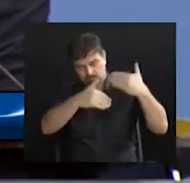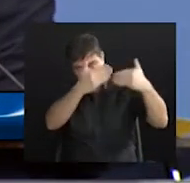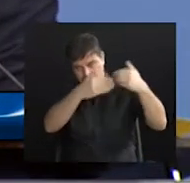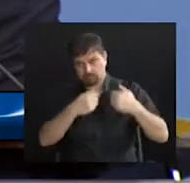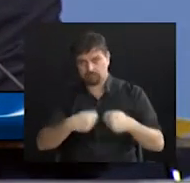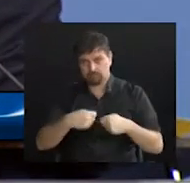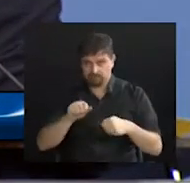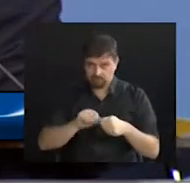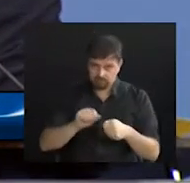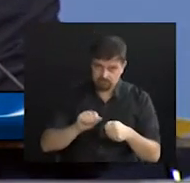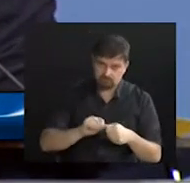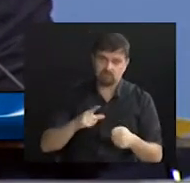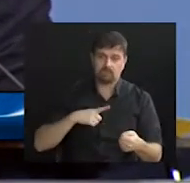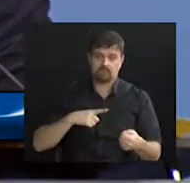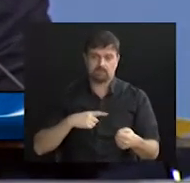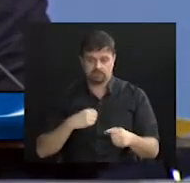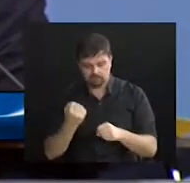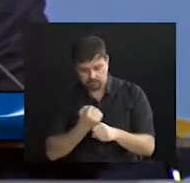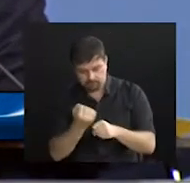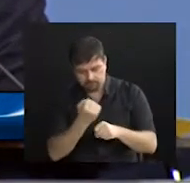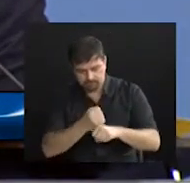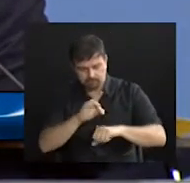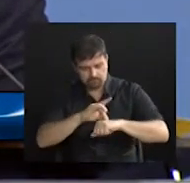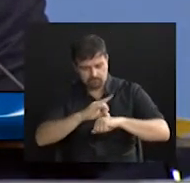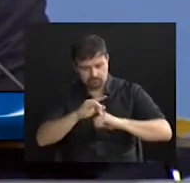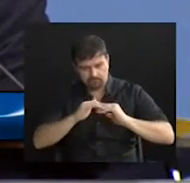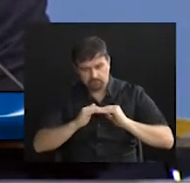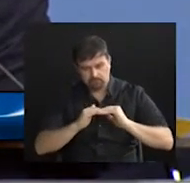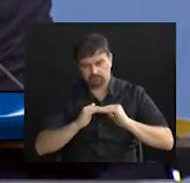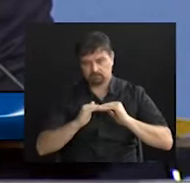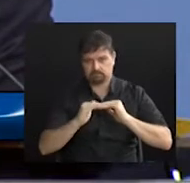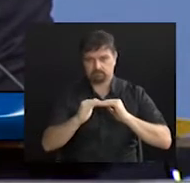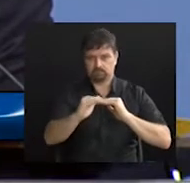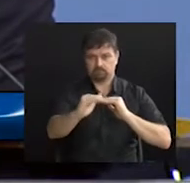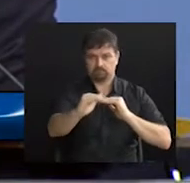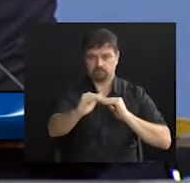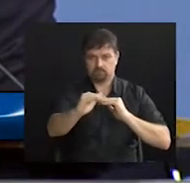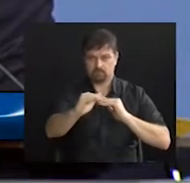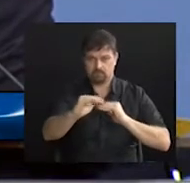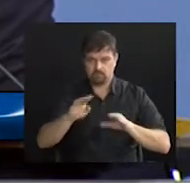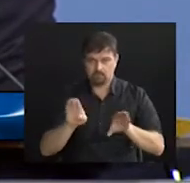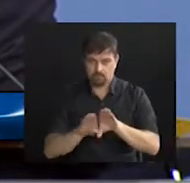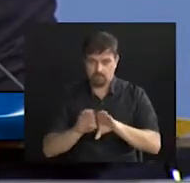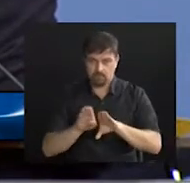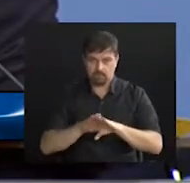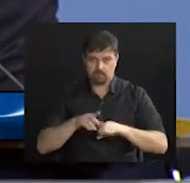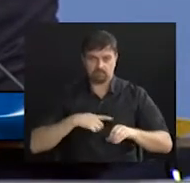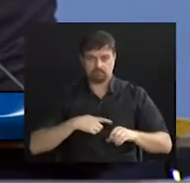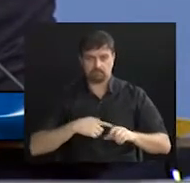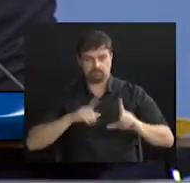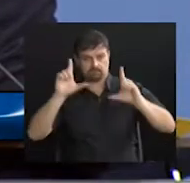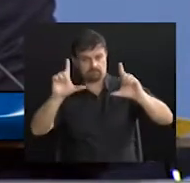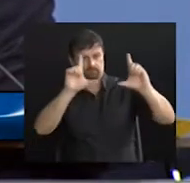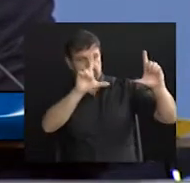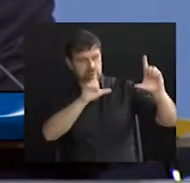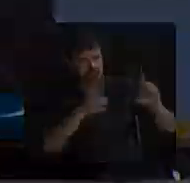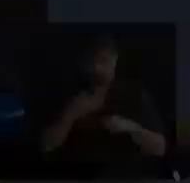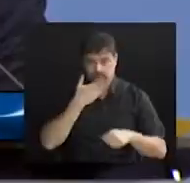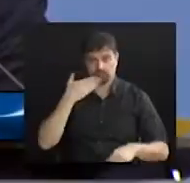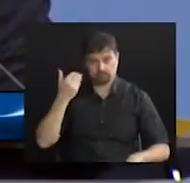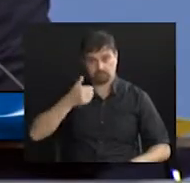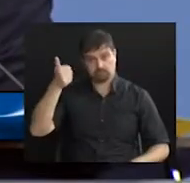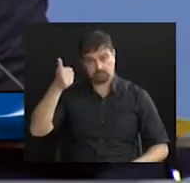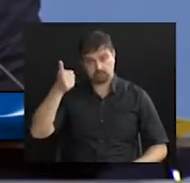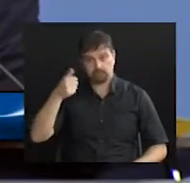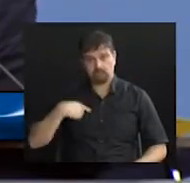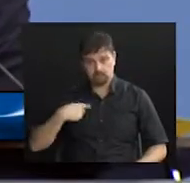por melhorias viárias melhorias é é nas fachadas estéticas enfim